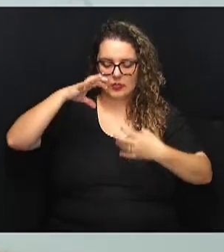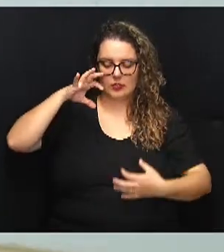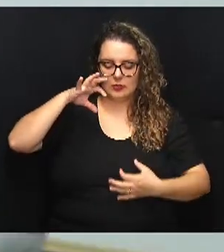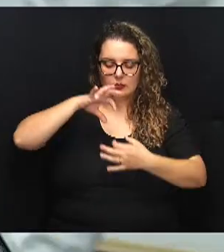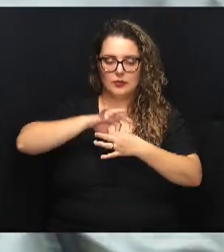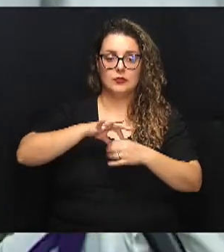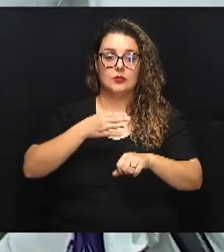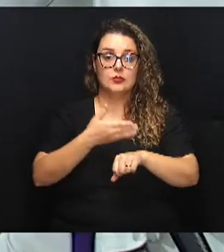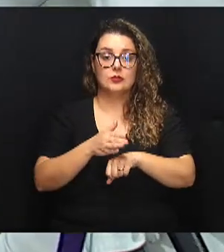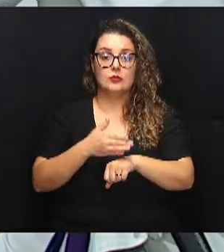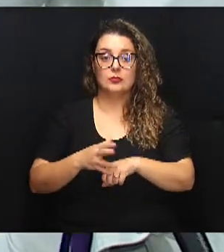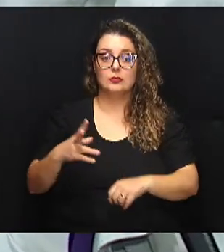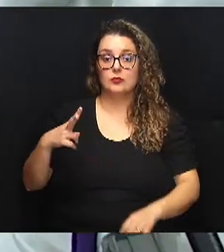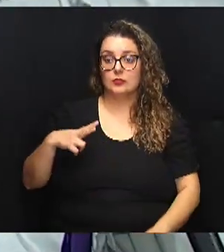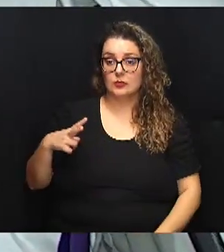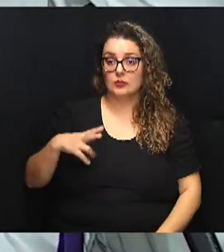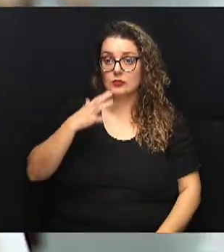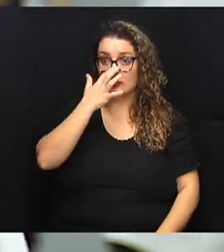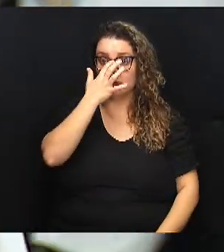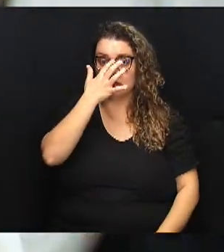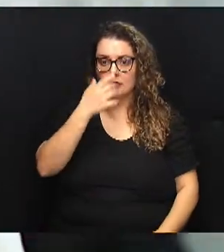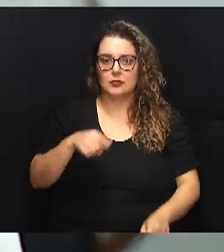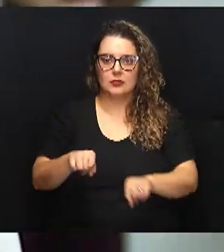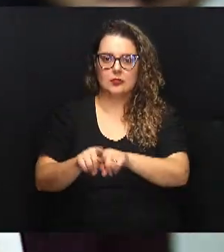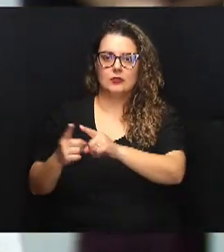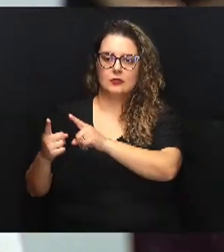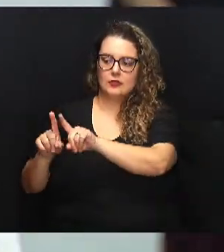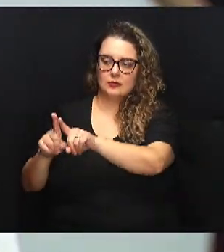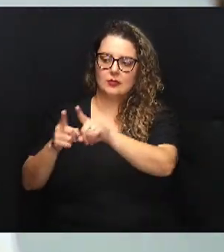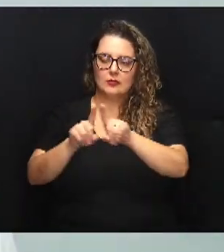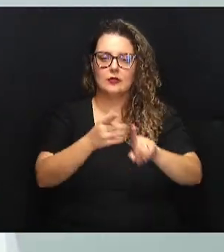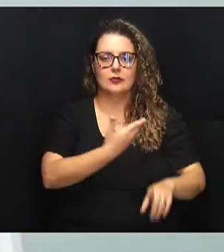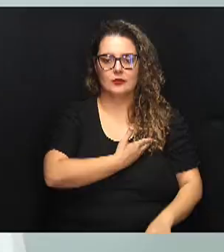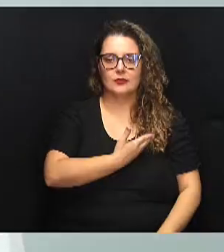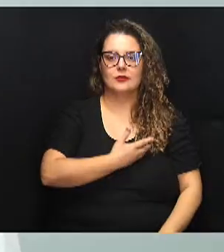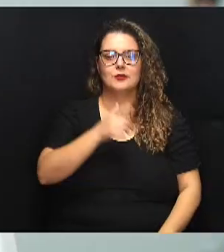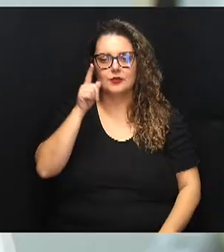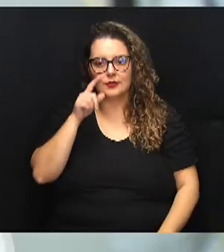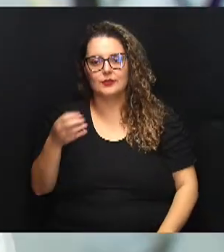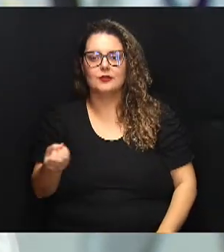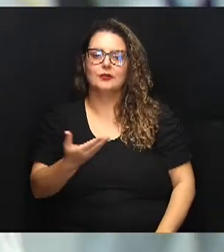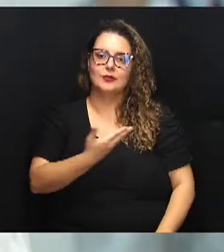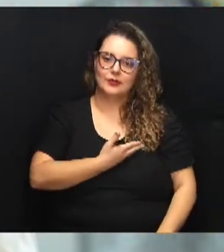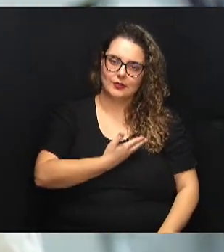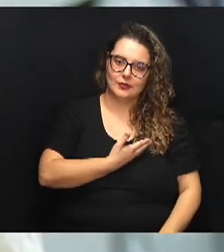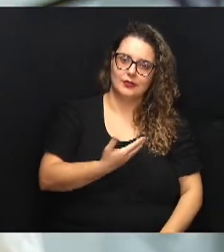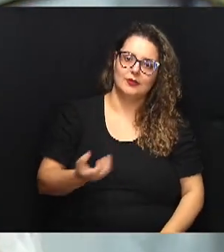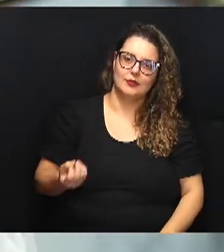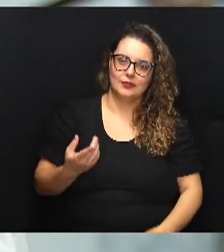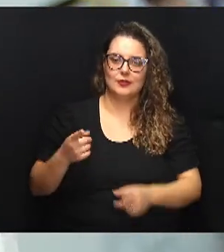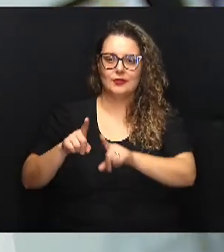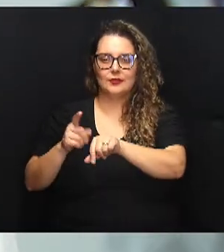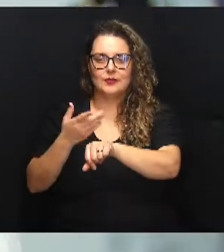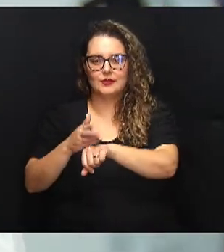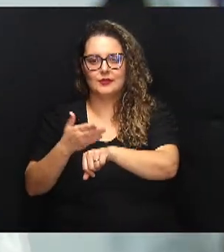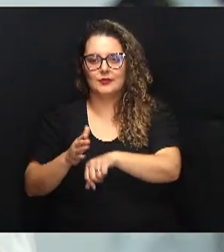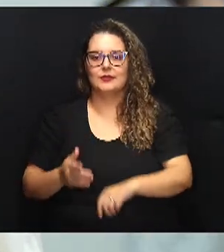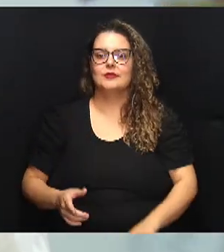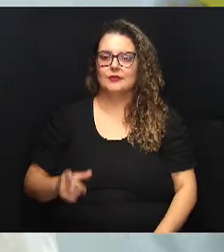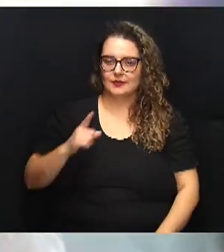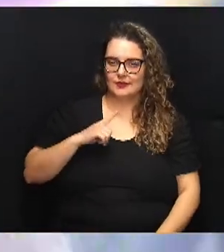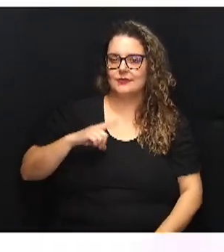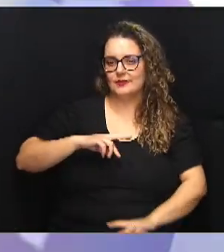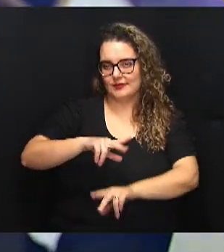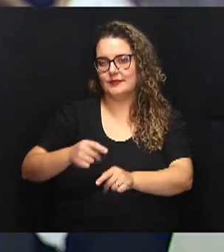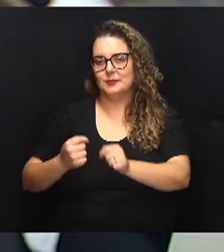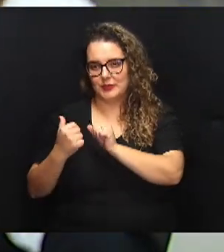treino muito individual e a parceria com os colegas, então também consegui novas amizades, novos colegas de treino, então teve muitos